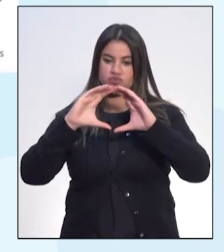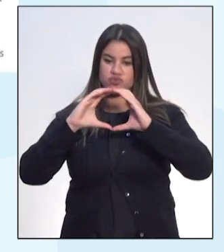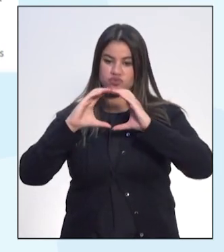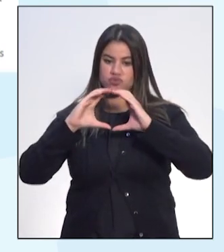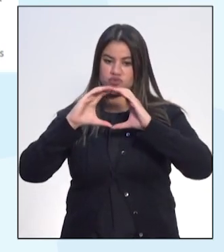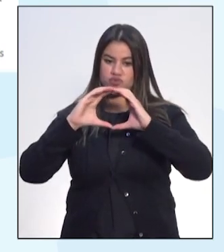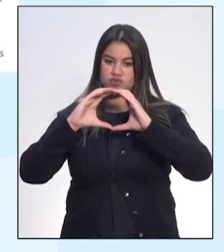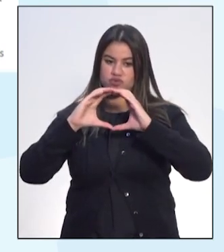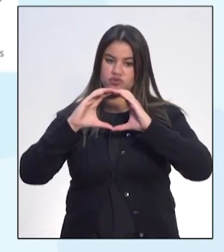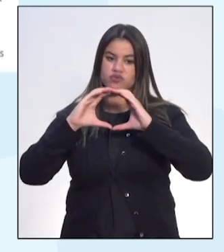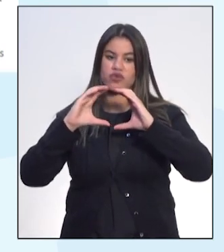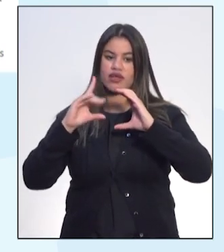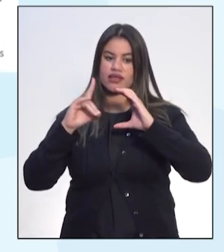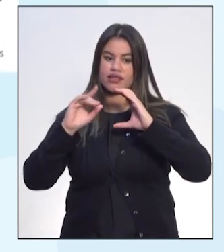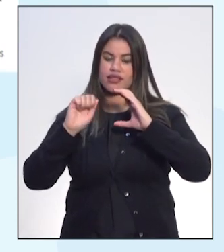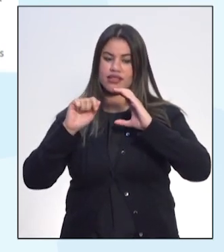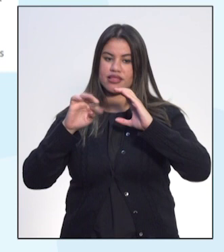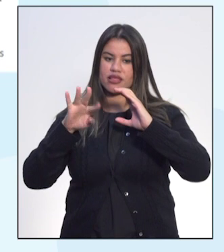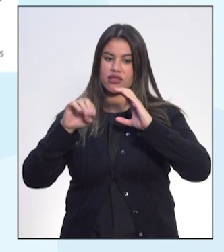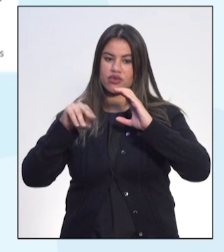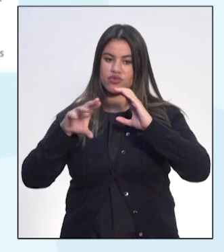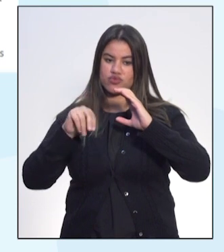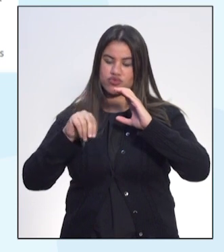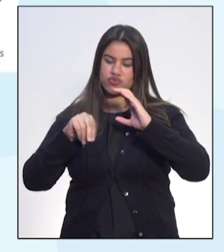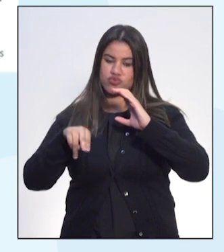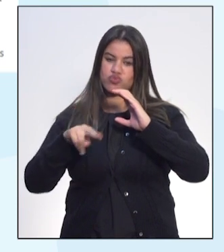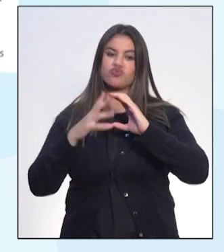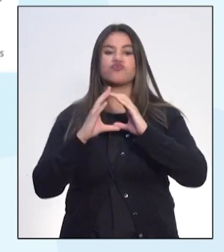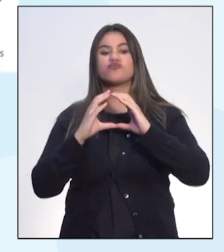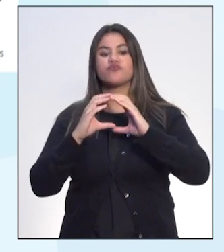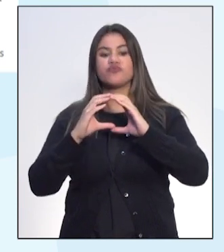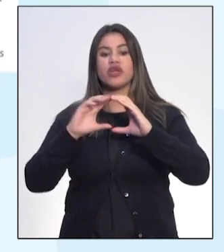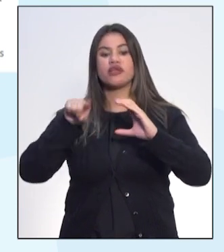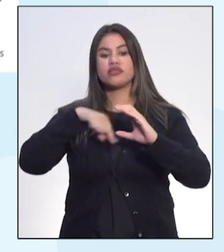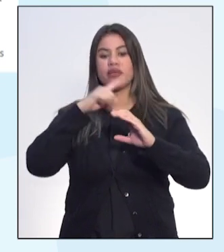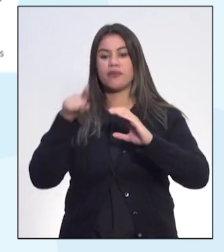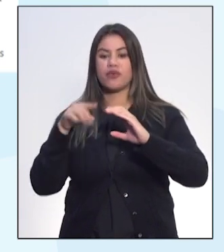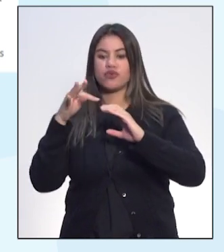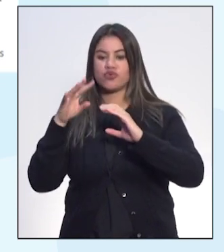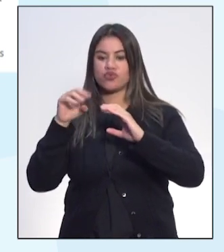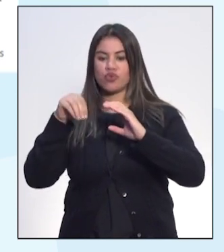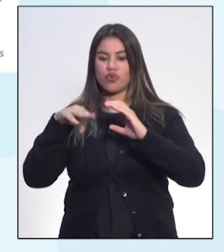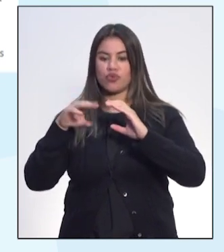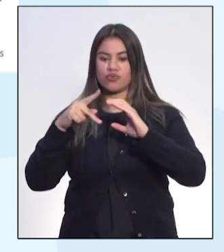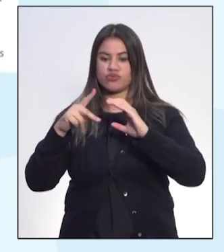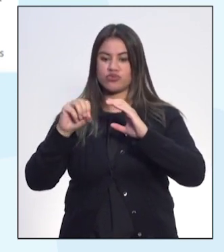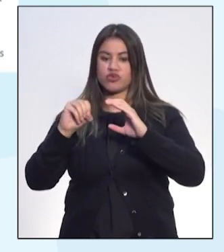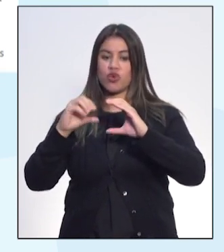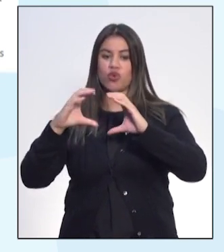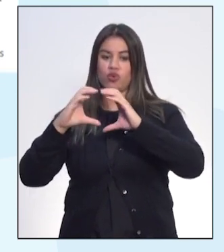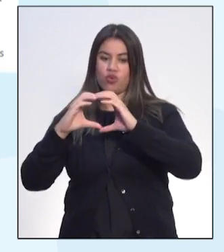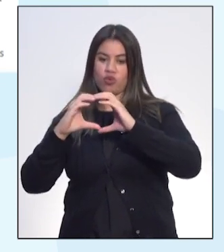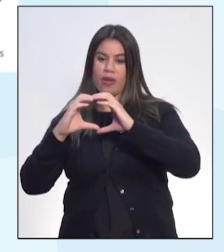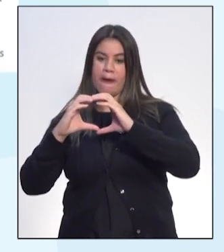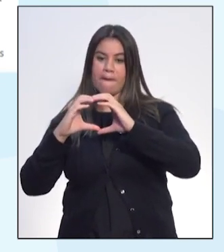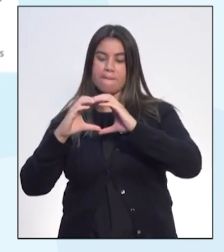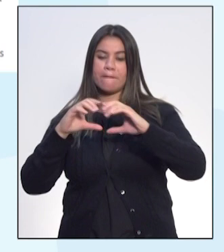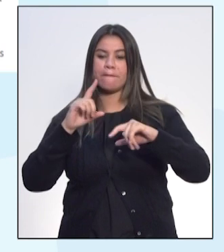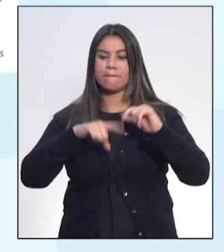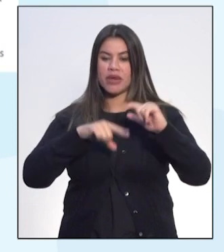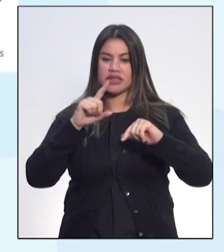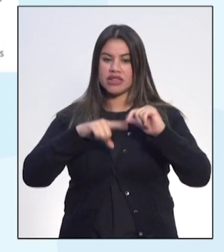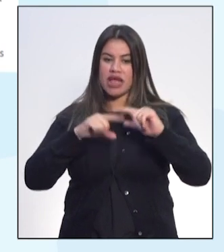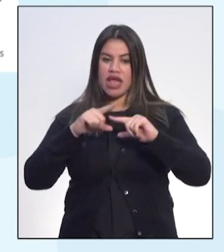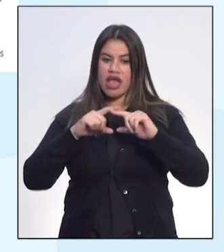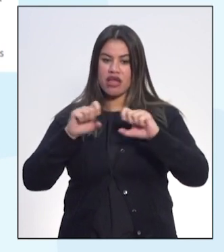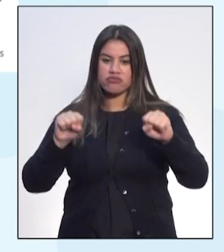maciça, indestrutível, indivisível, né? Aí depois veio o Thomson. Ele falou que já a matéria já não era